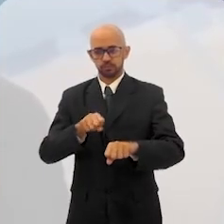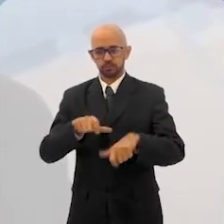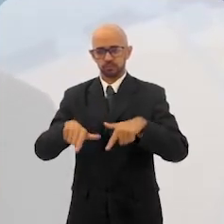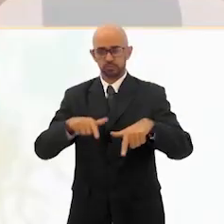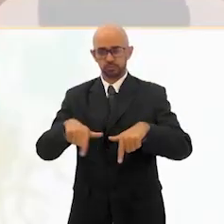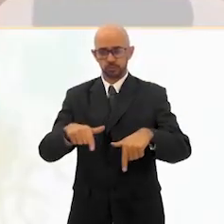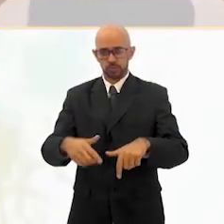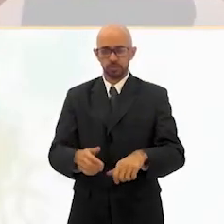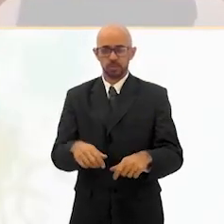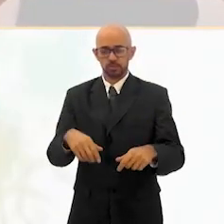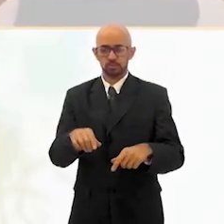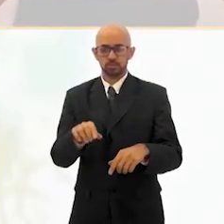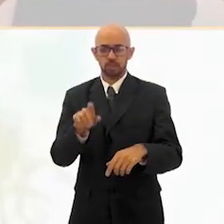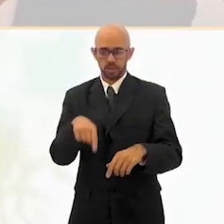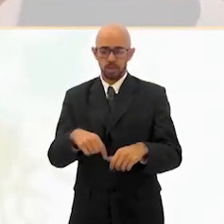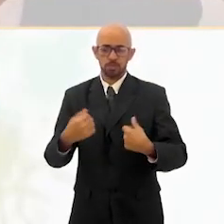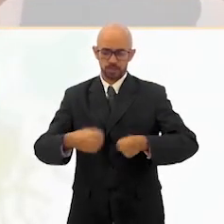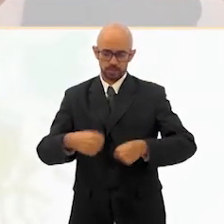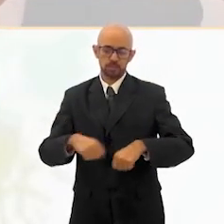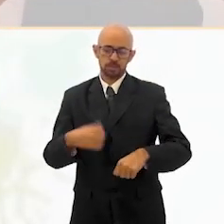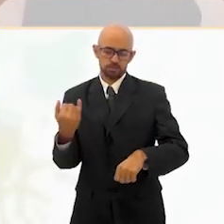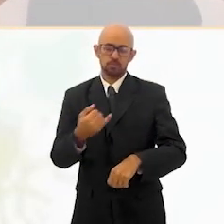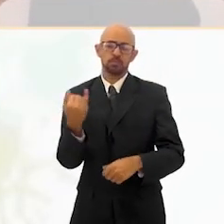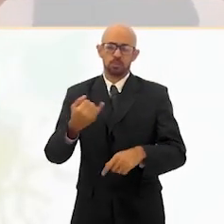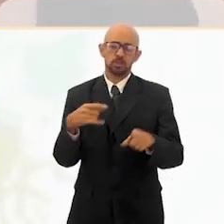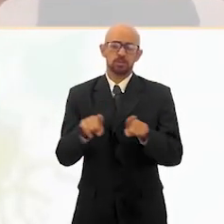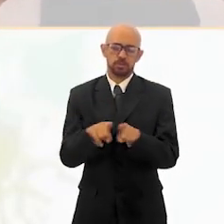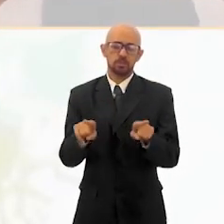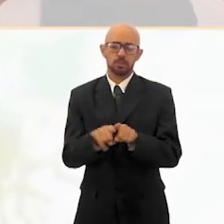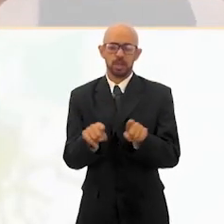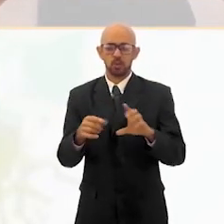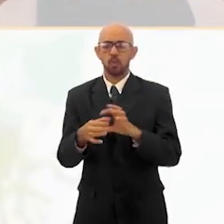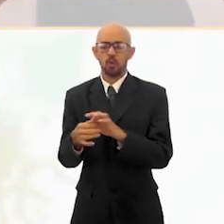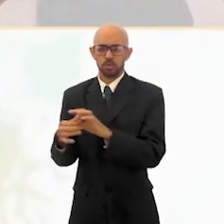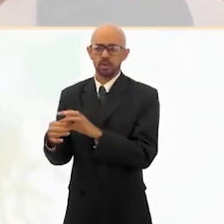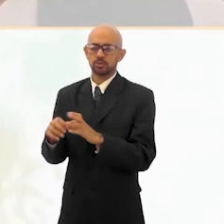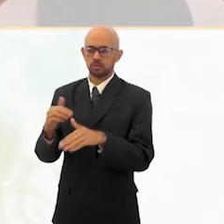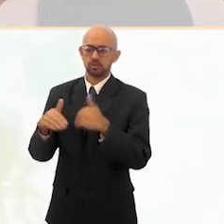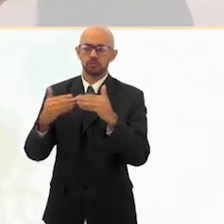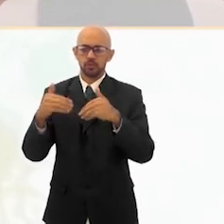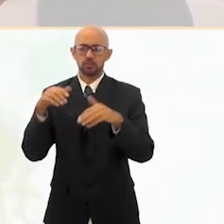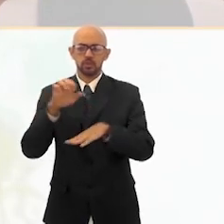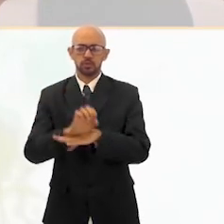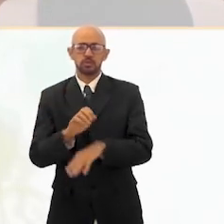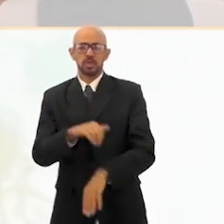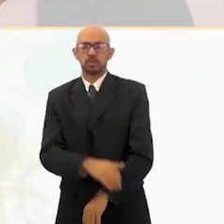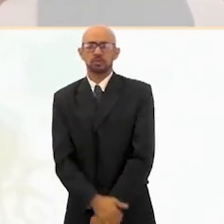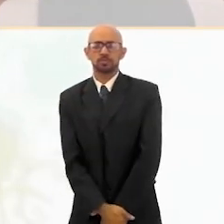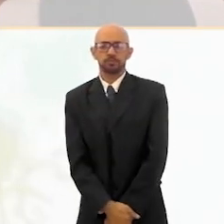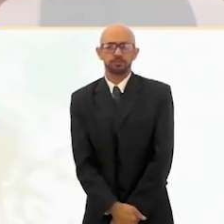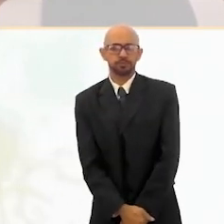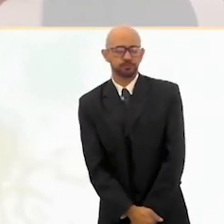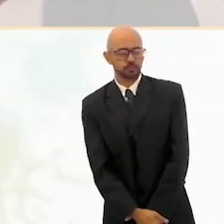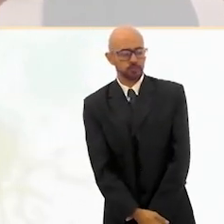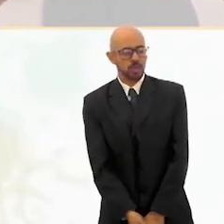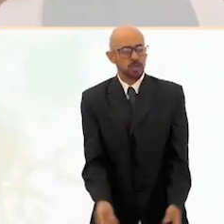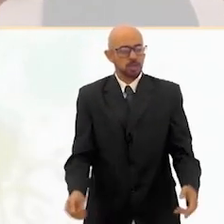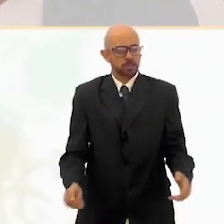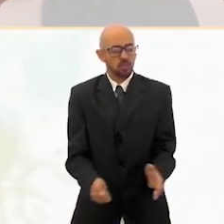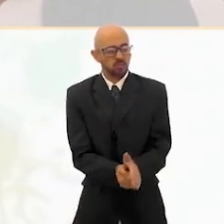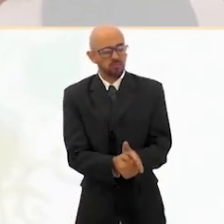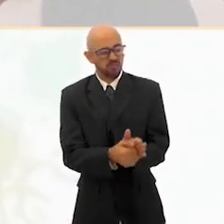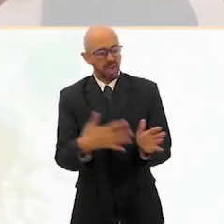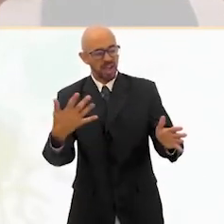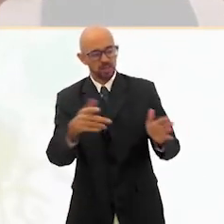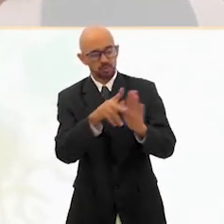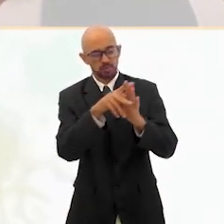Janeiro ainda é uma demanda importante dentro de um cenário desenvolvimento aqui do estado. São grandes